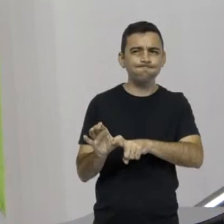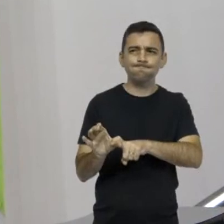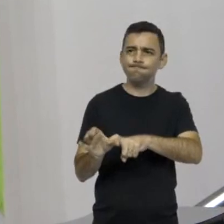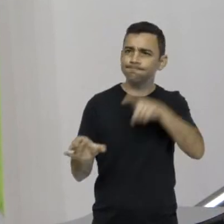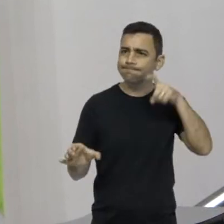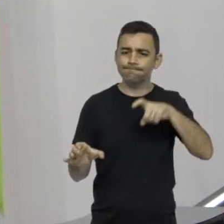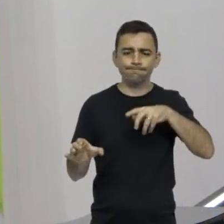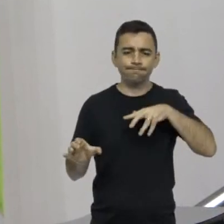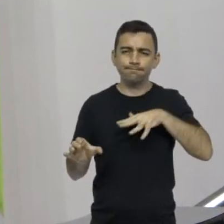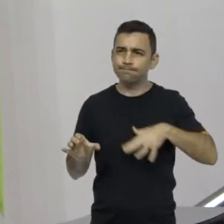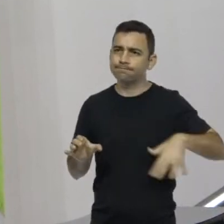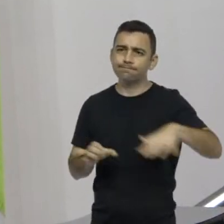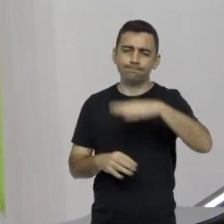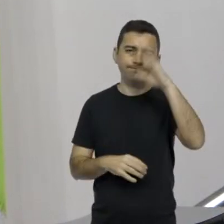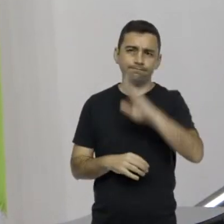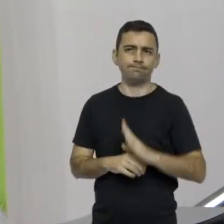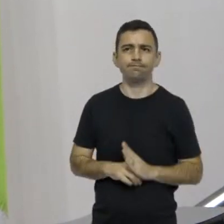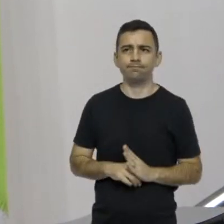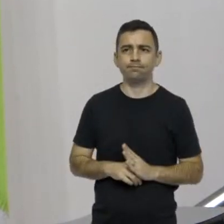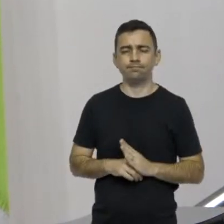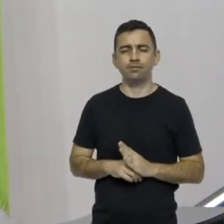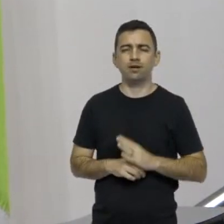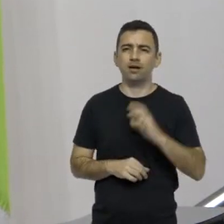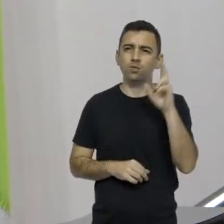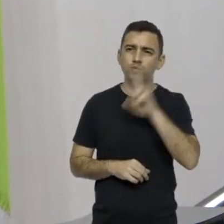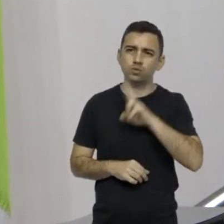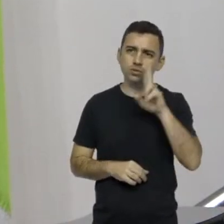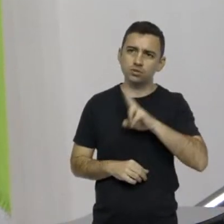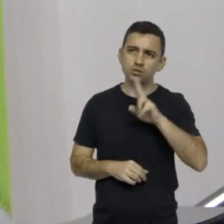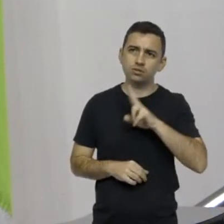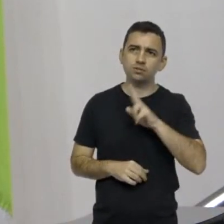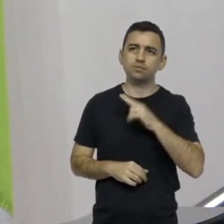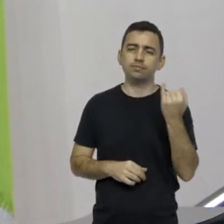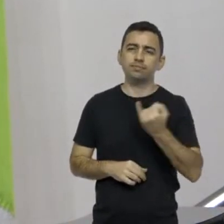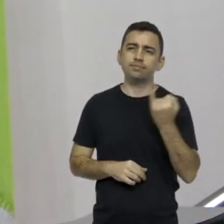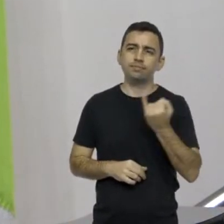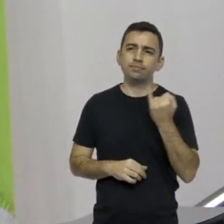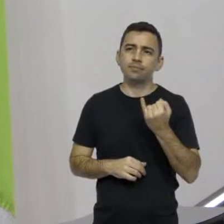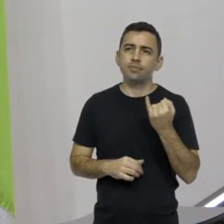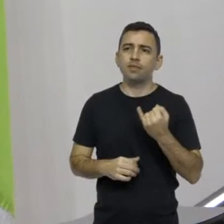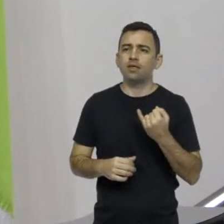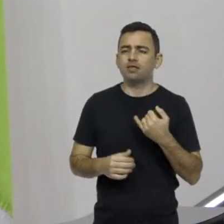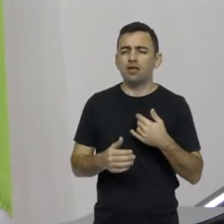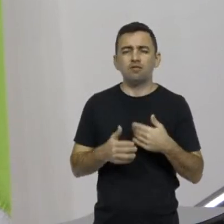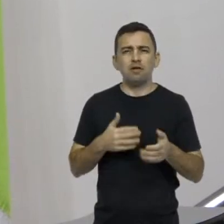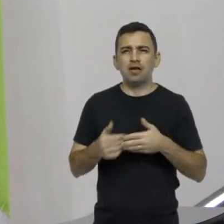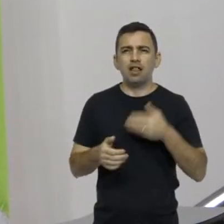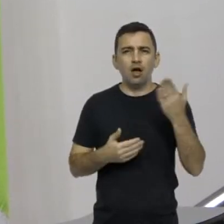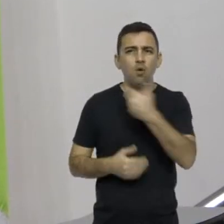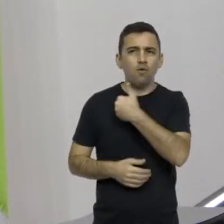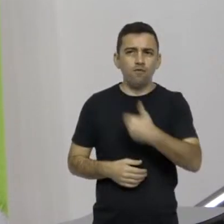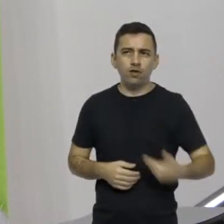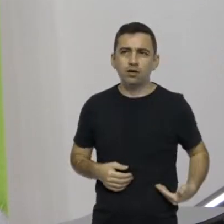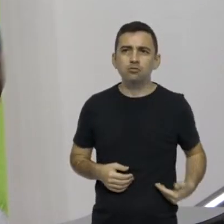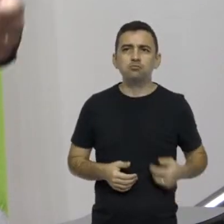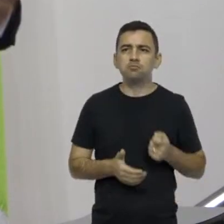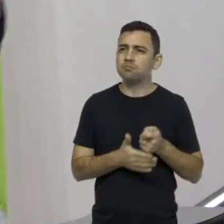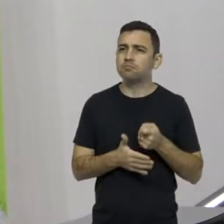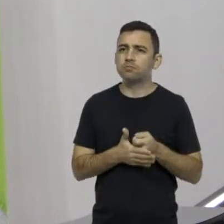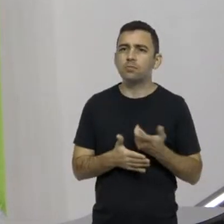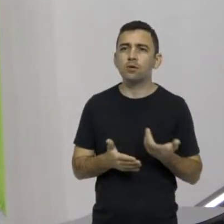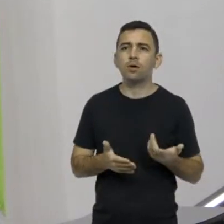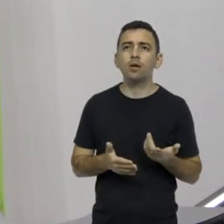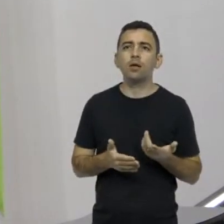municipalizar esse país urgentemente. Esse é o grande desafio, seja para o atual governo, deputados, ou para